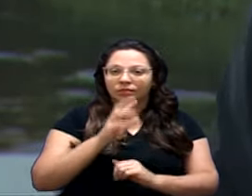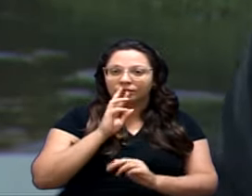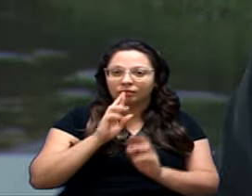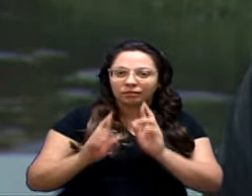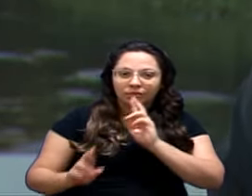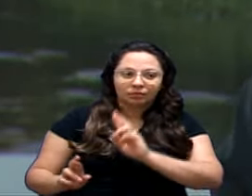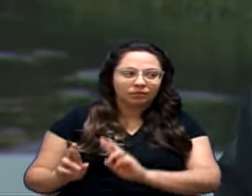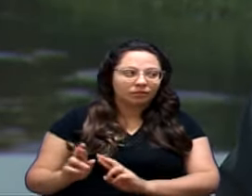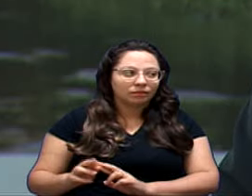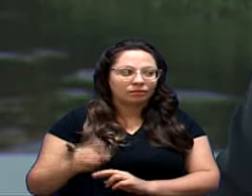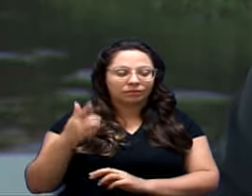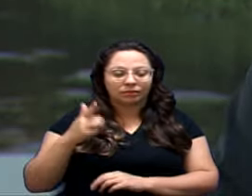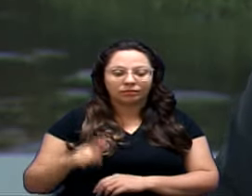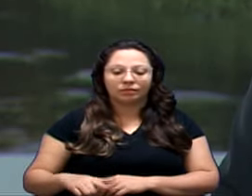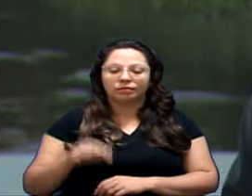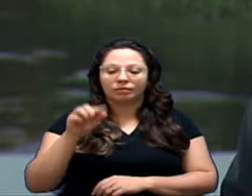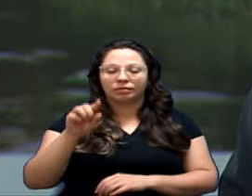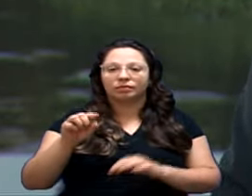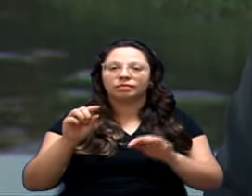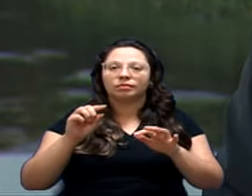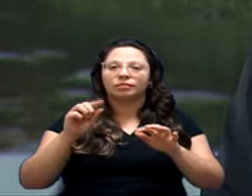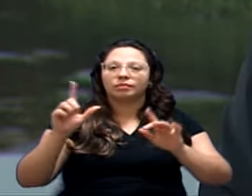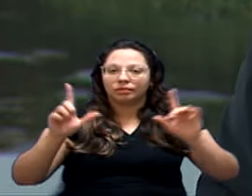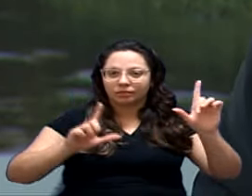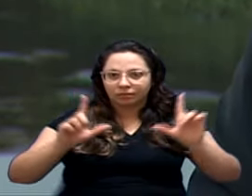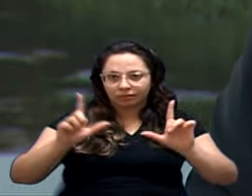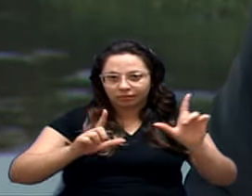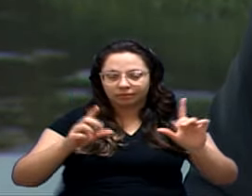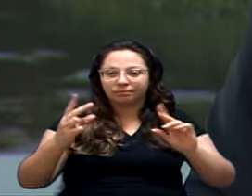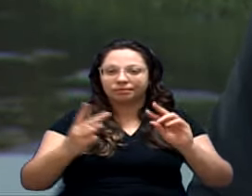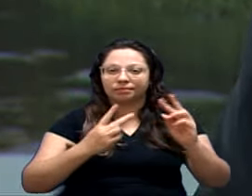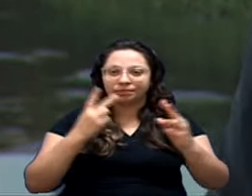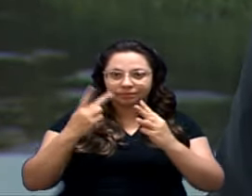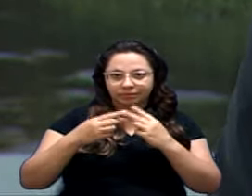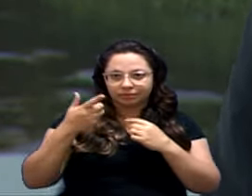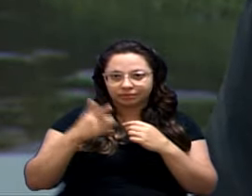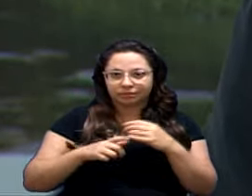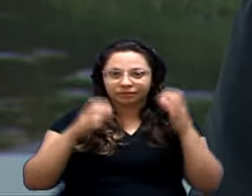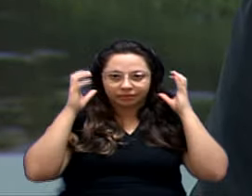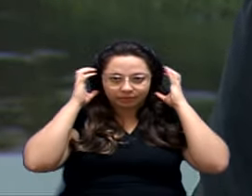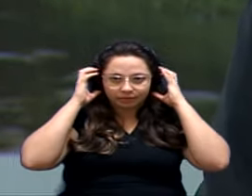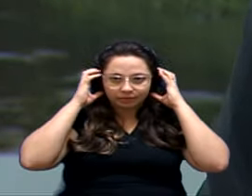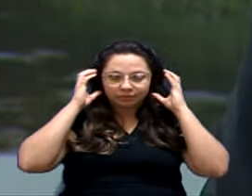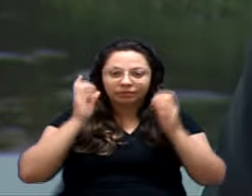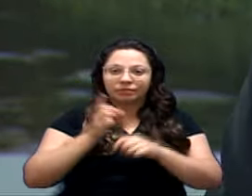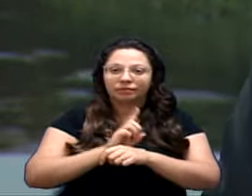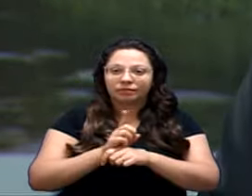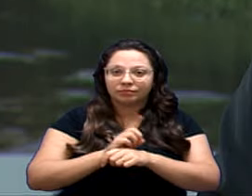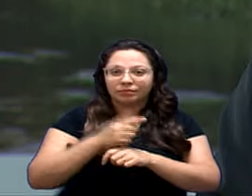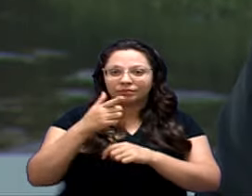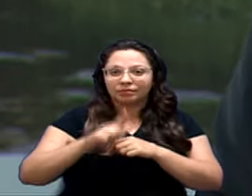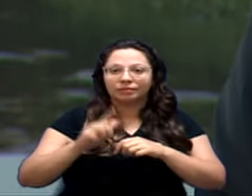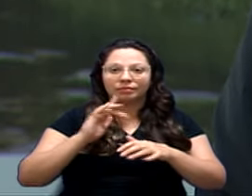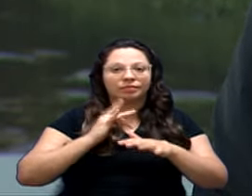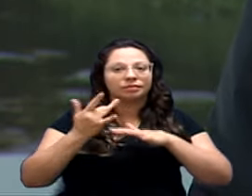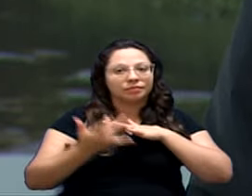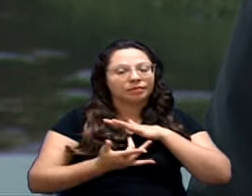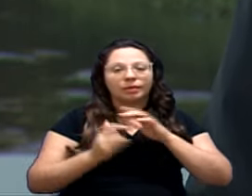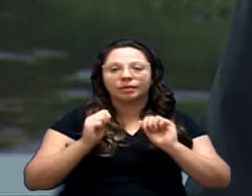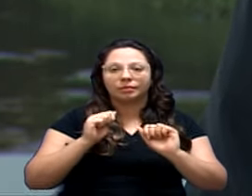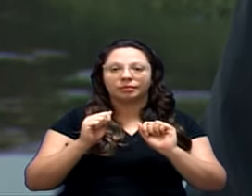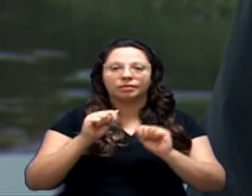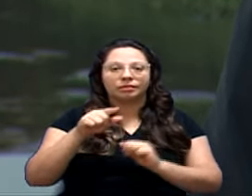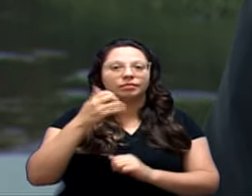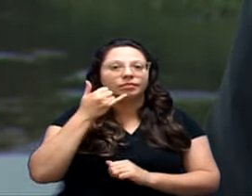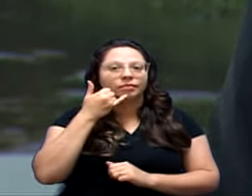também que que nos acompanha pela nossa TV Legislativa e também nos ouve pela rádio e Pelas nossas redes sociais também pode participar você pode ligar